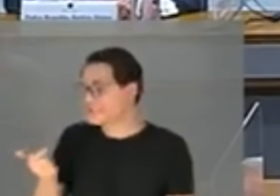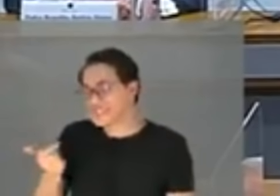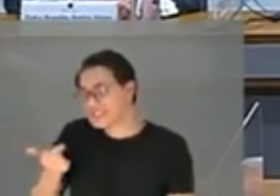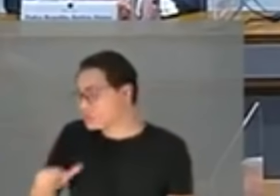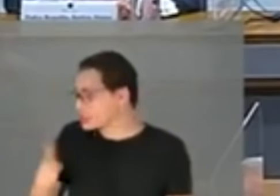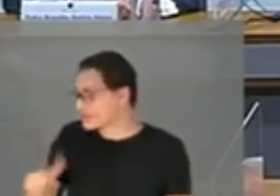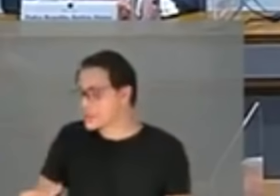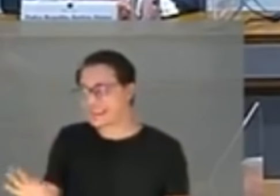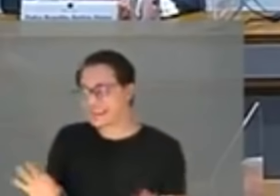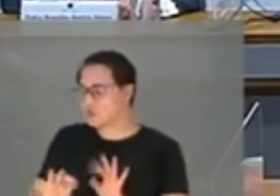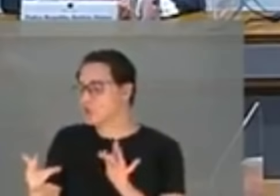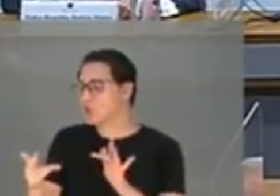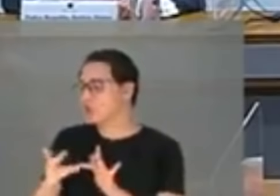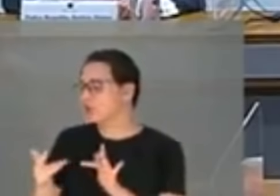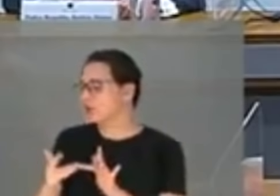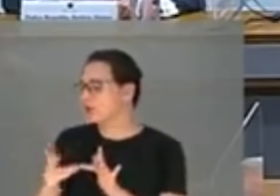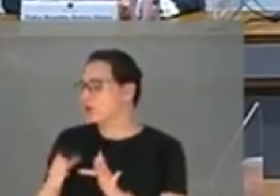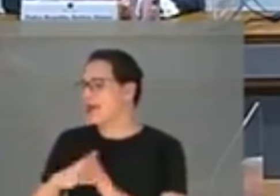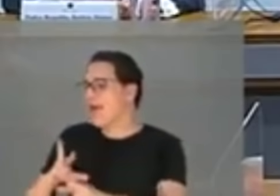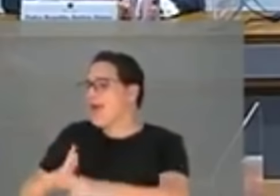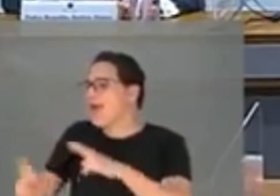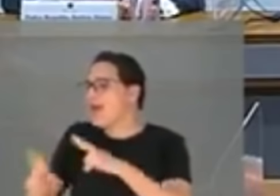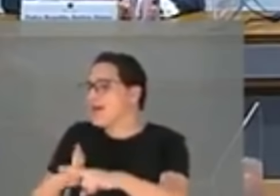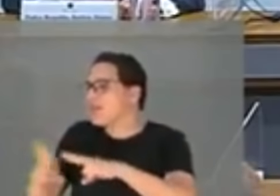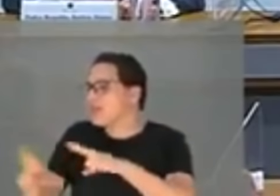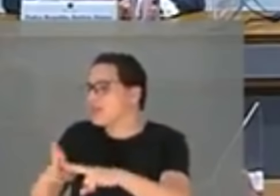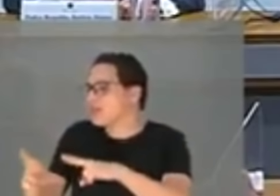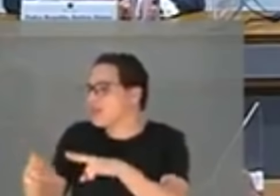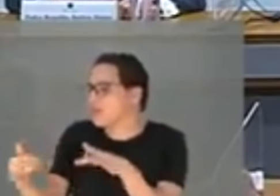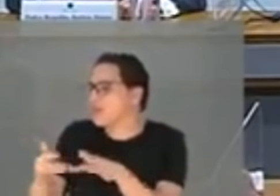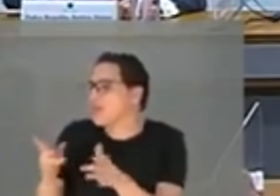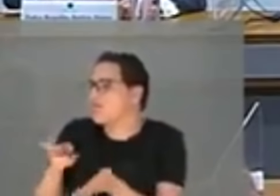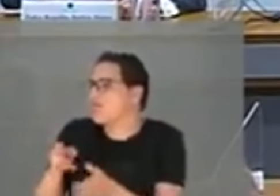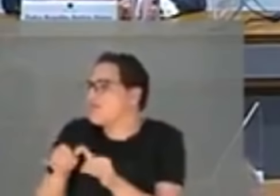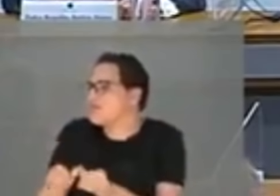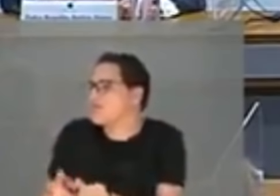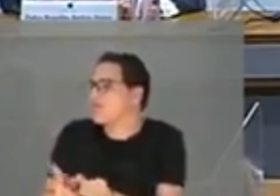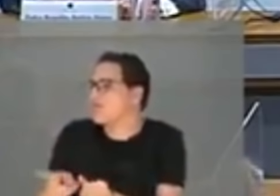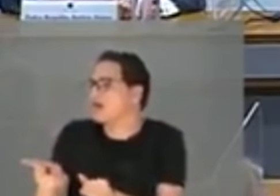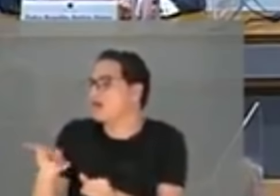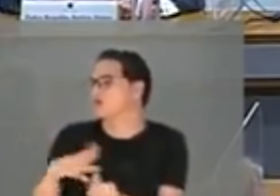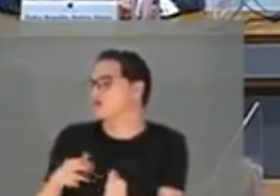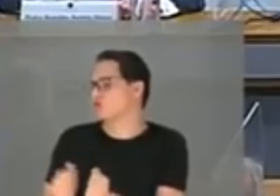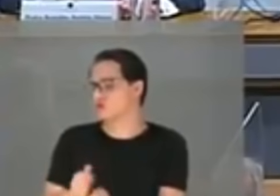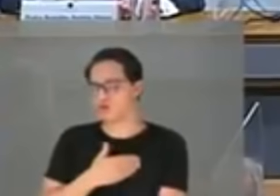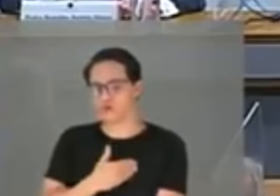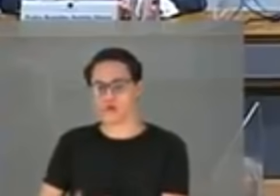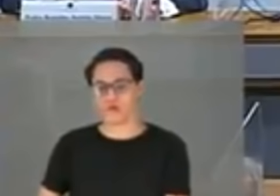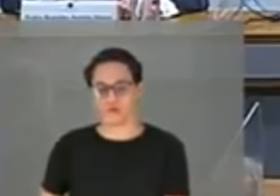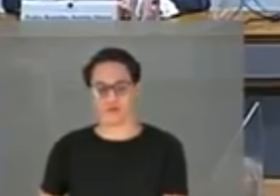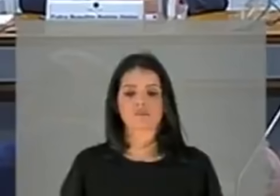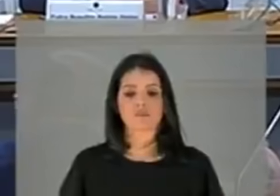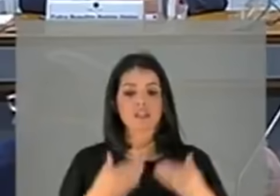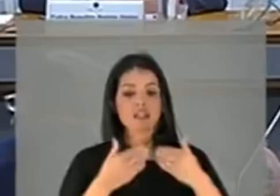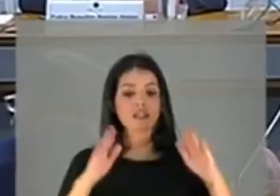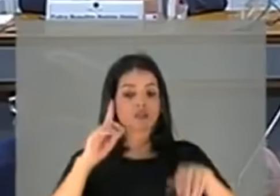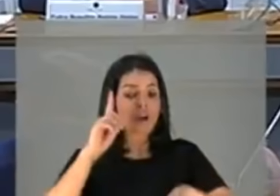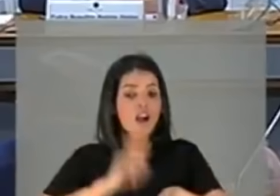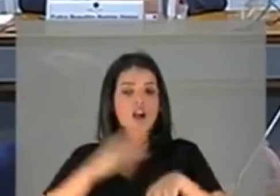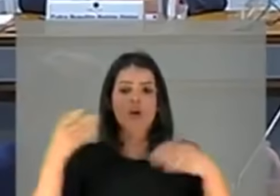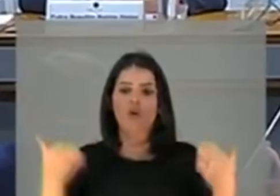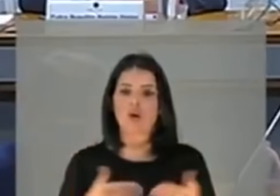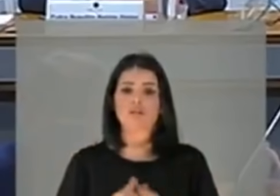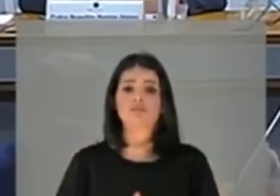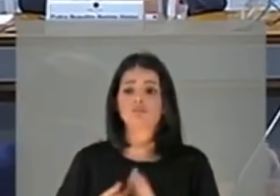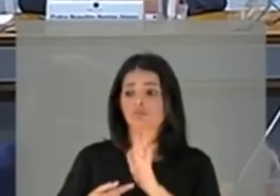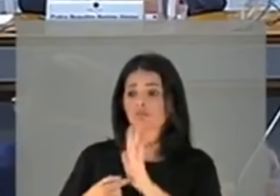houve qualquer aproximação que gerasse qualquer tipo de permanência ou recorrência de contato. Perfeito, a